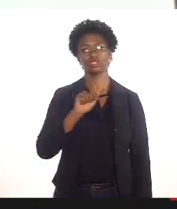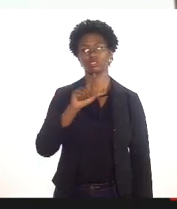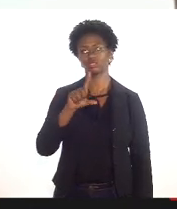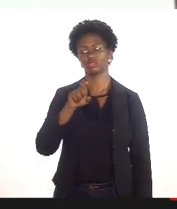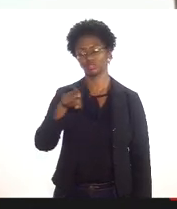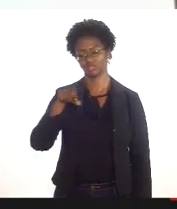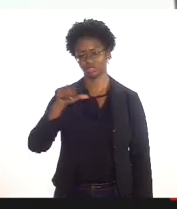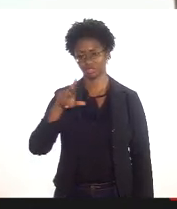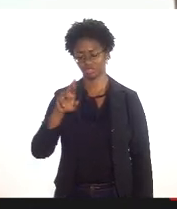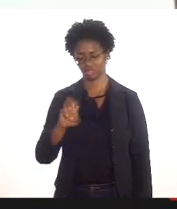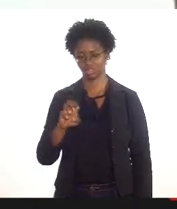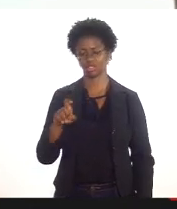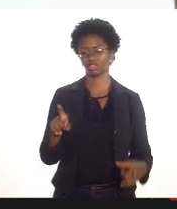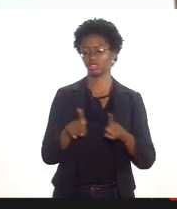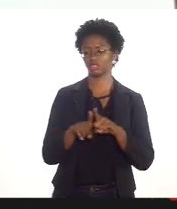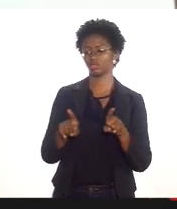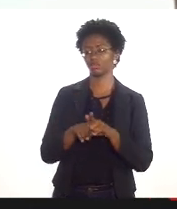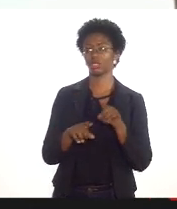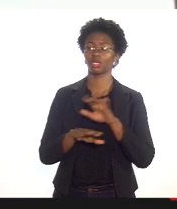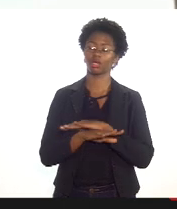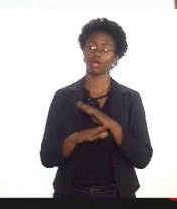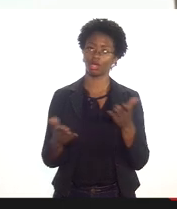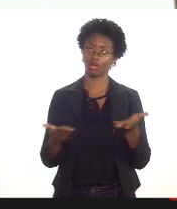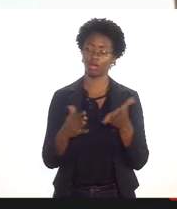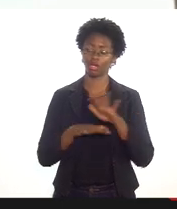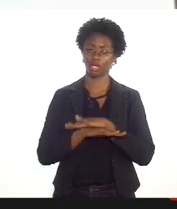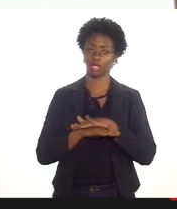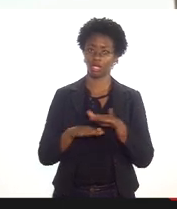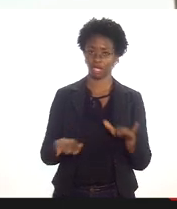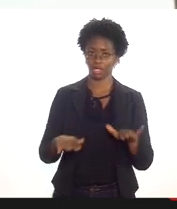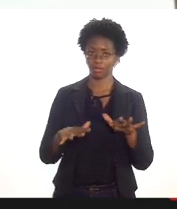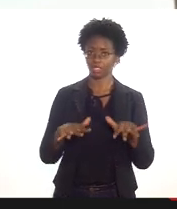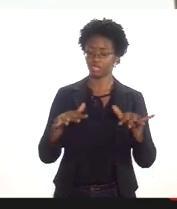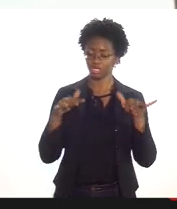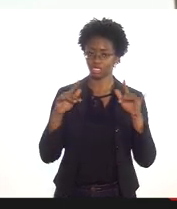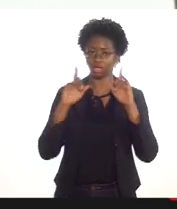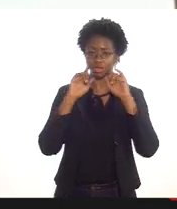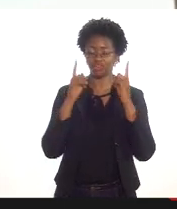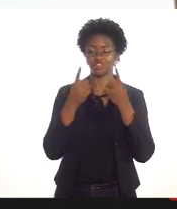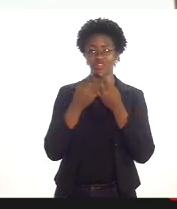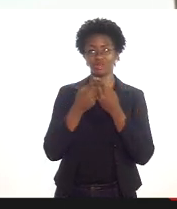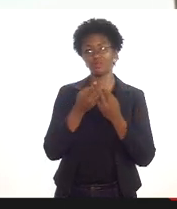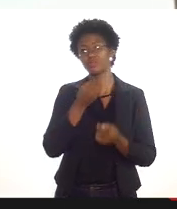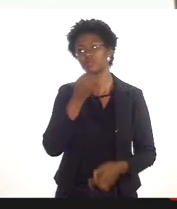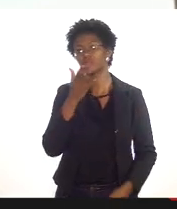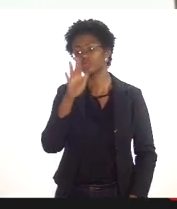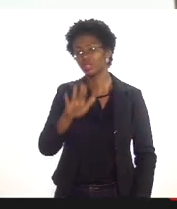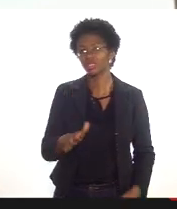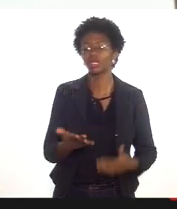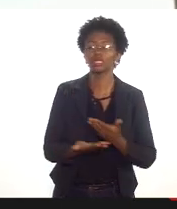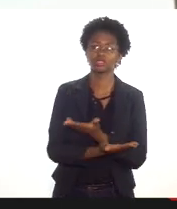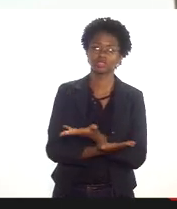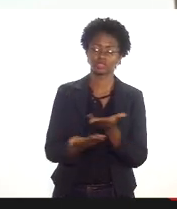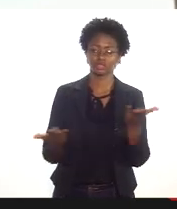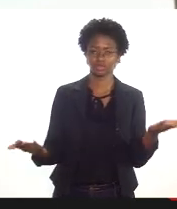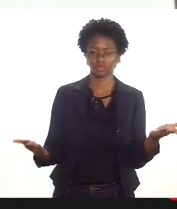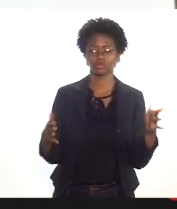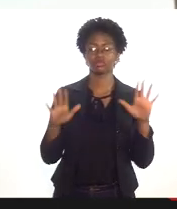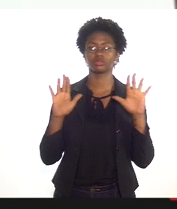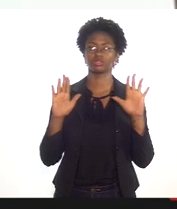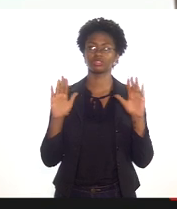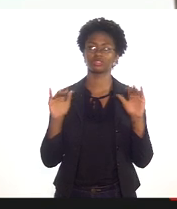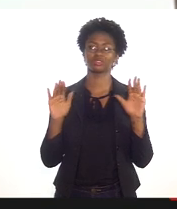Freitas. E dou por encerrada a nossa sessão. Tenham uma boa tarde e até